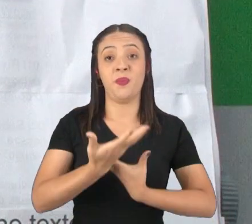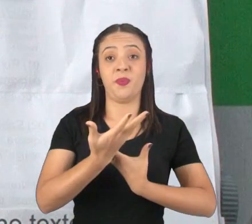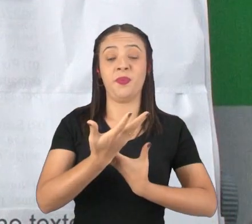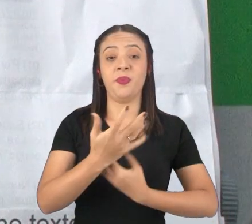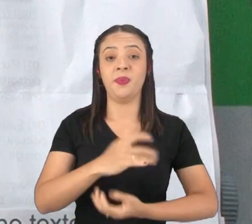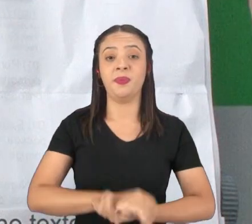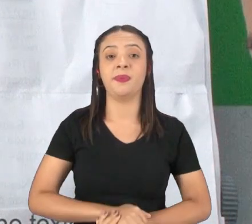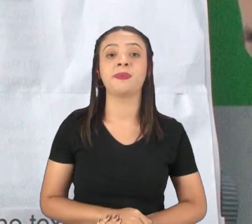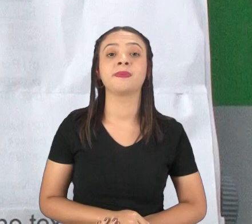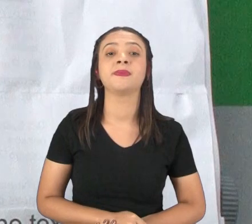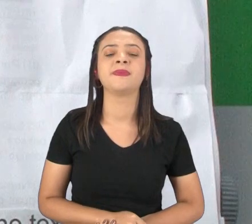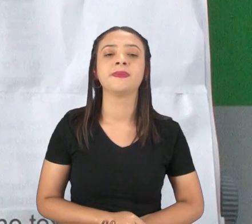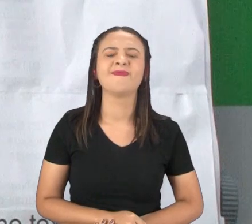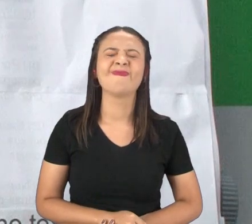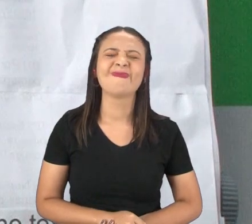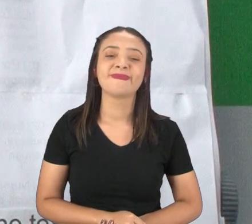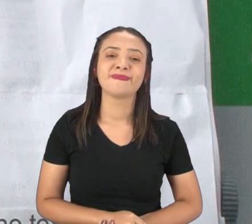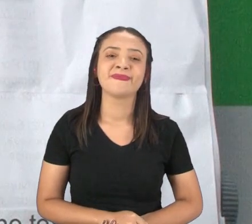poema, ok?